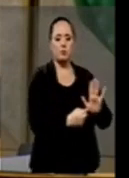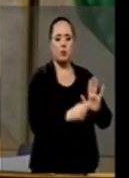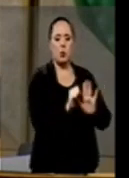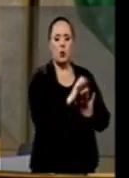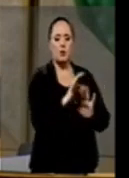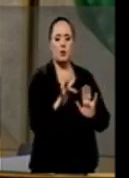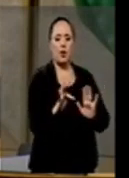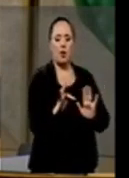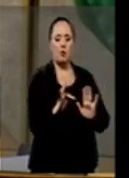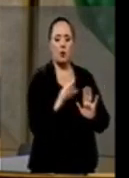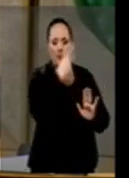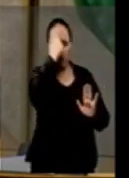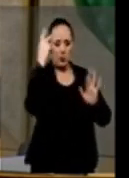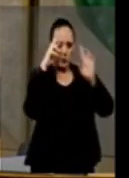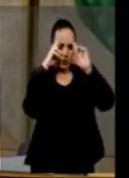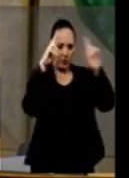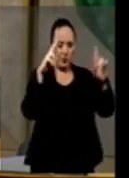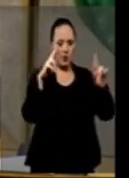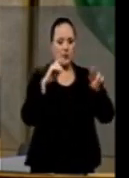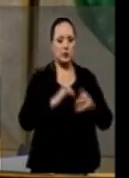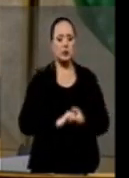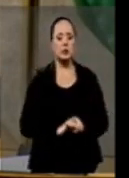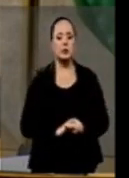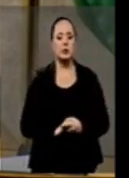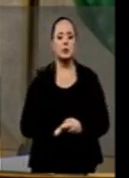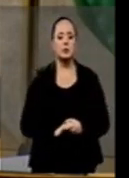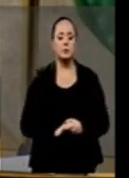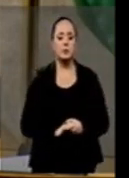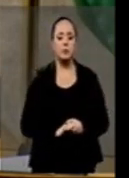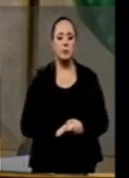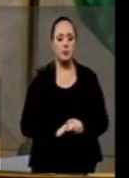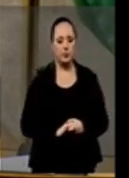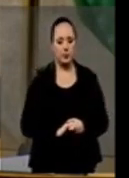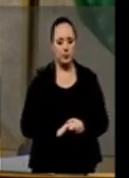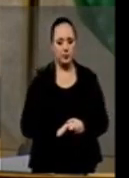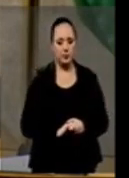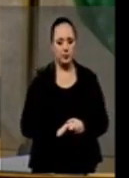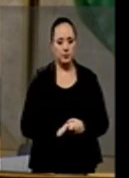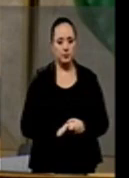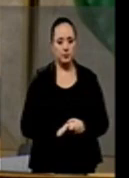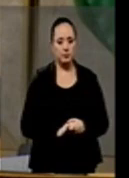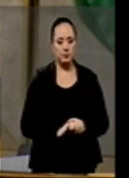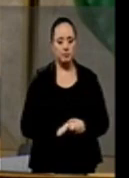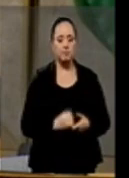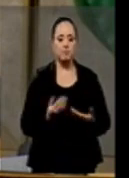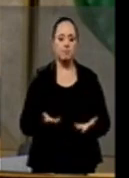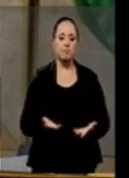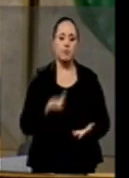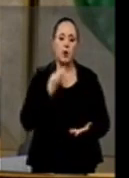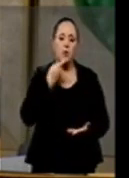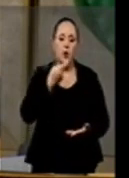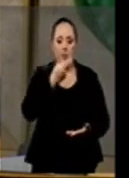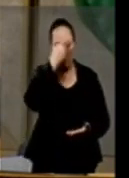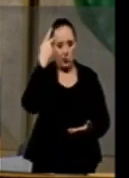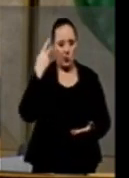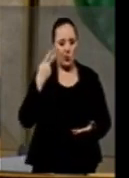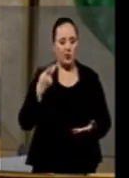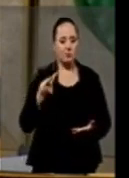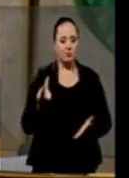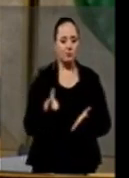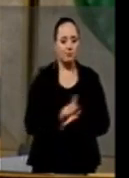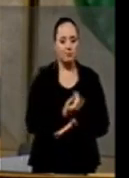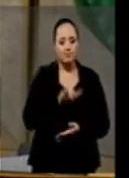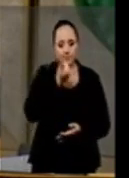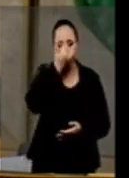decisões não há como deixar de fazer referência à dor dos atingidos pelo terrível incidente